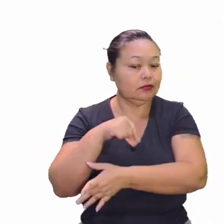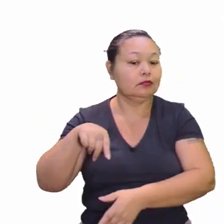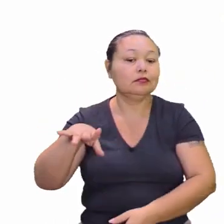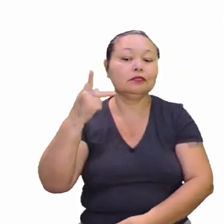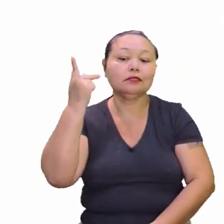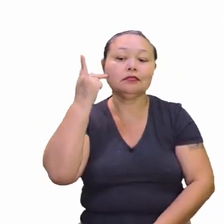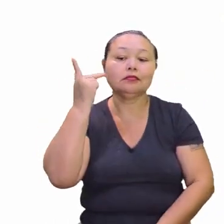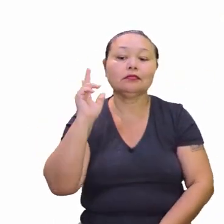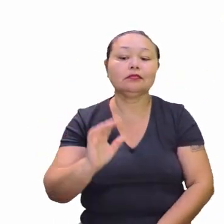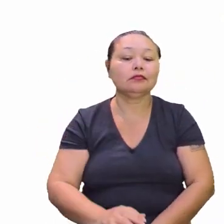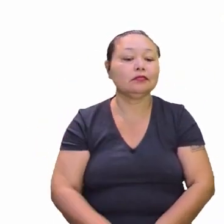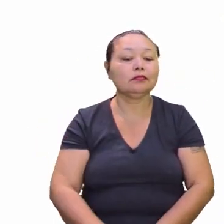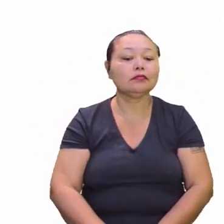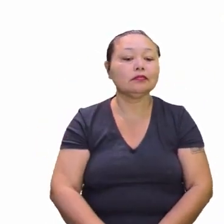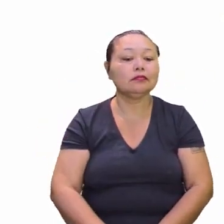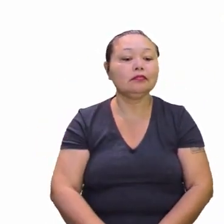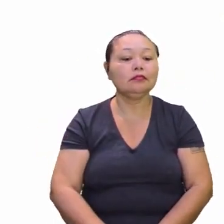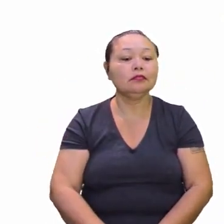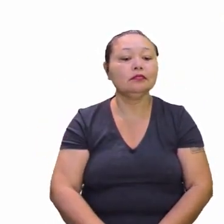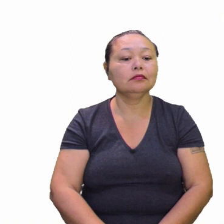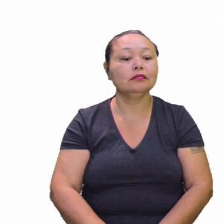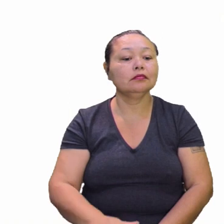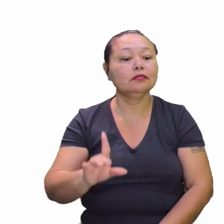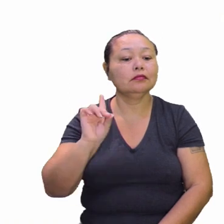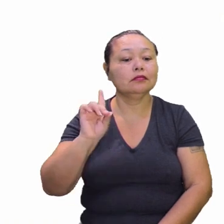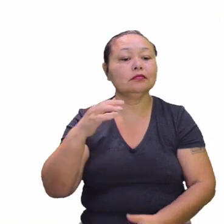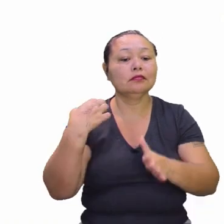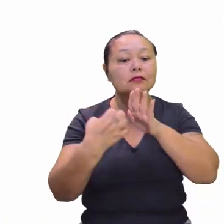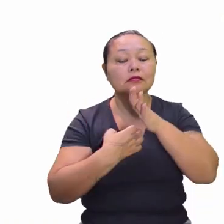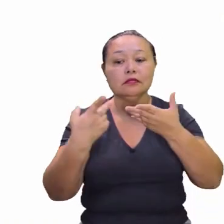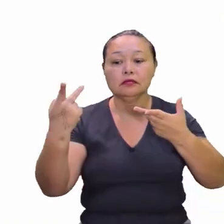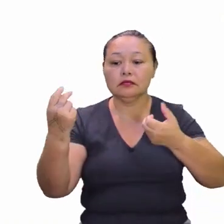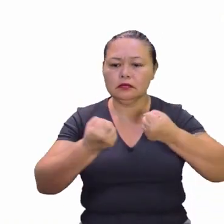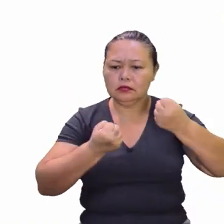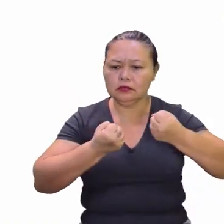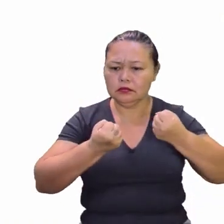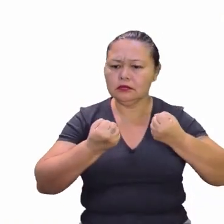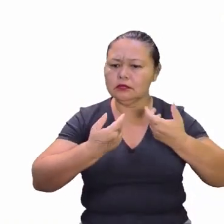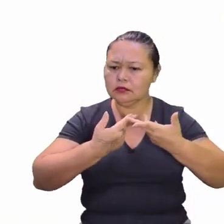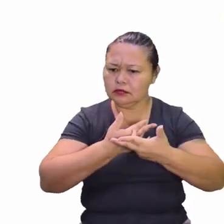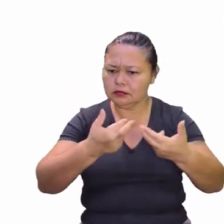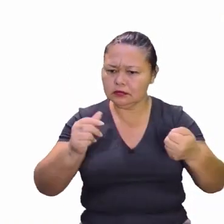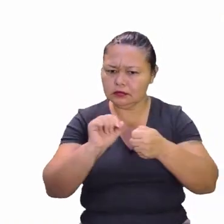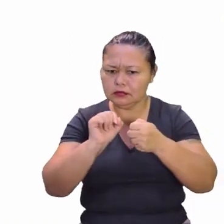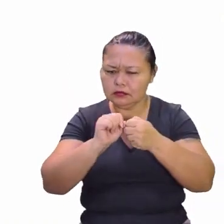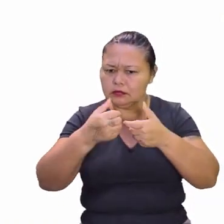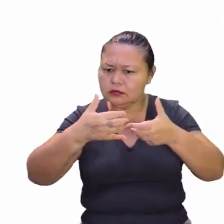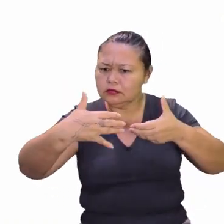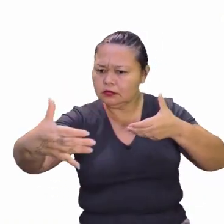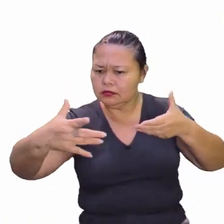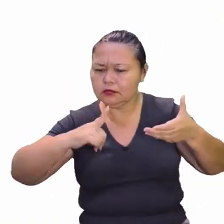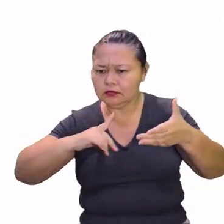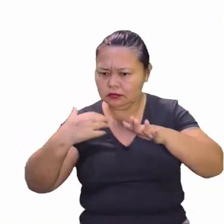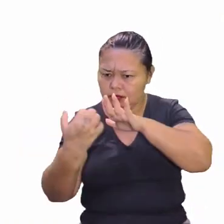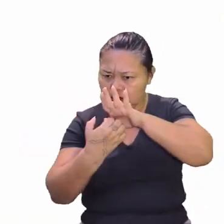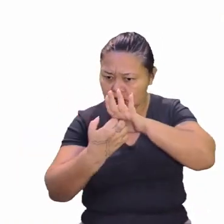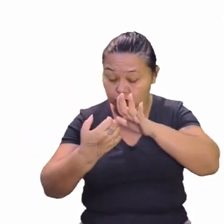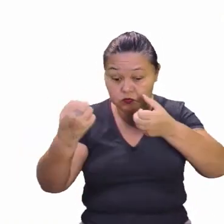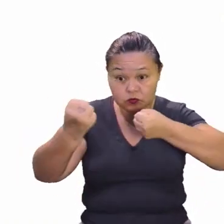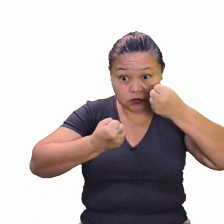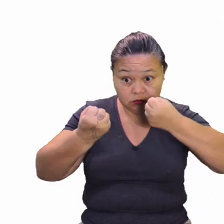da indústria do estado de Rondônia. A D, a indústria de automóveis está em expansão. E aí, professor Jorge, nós temos